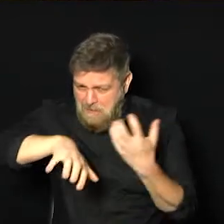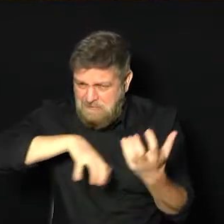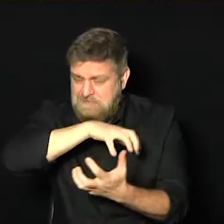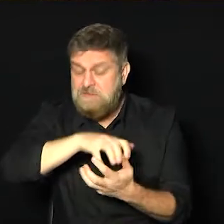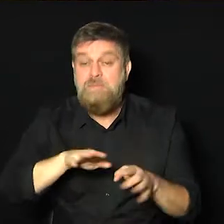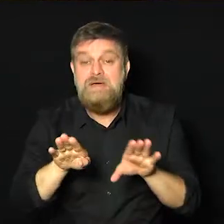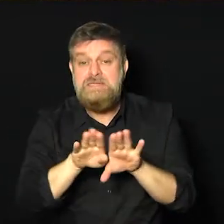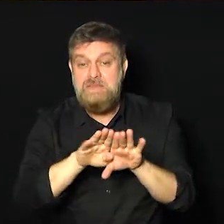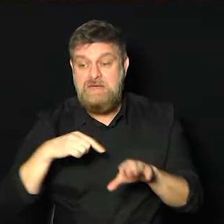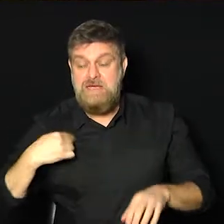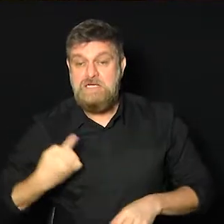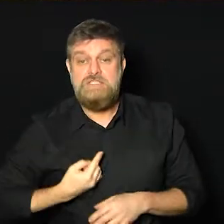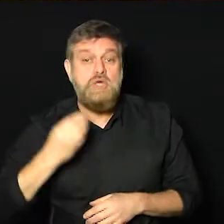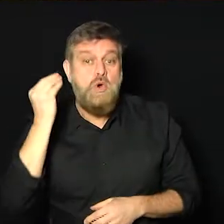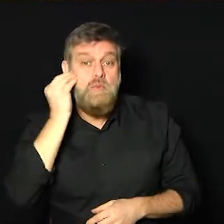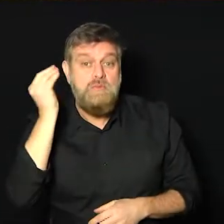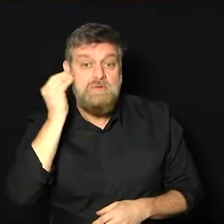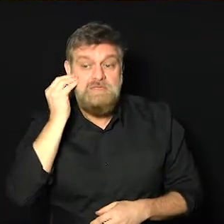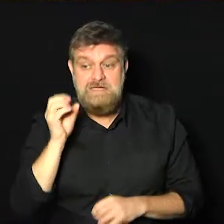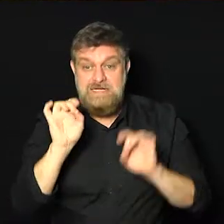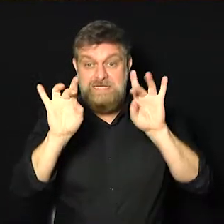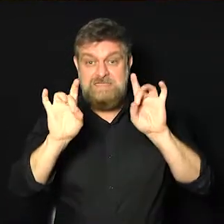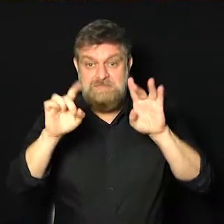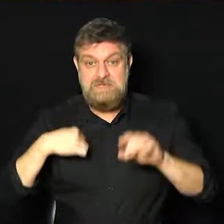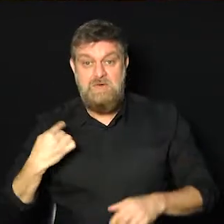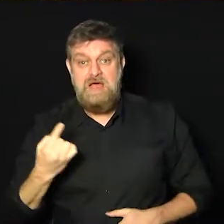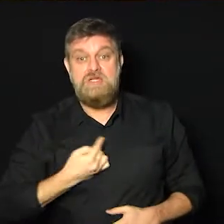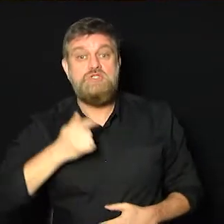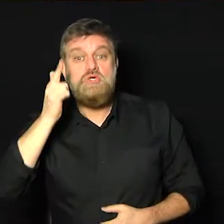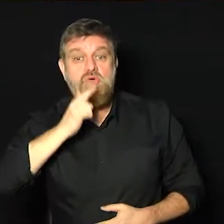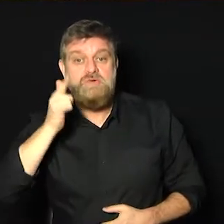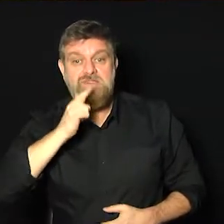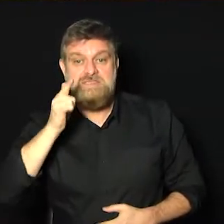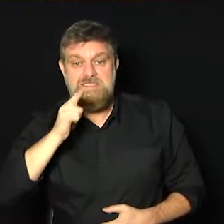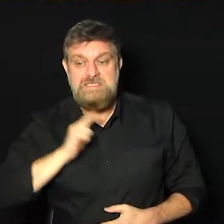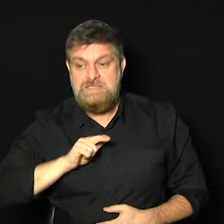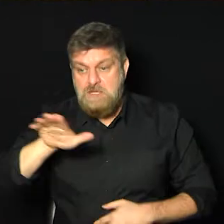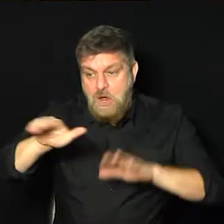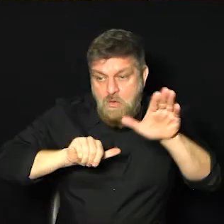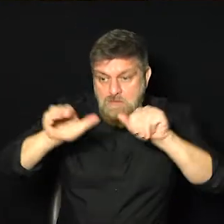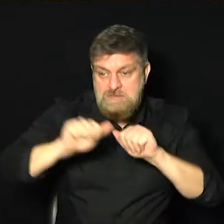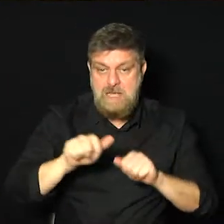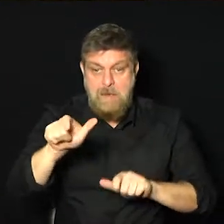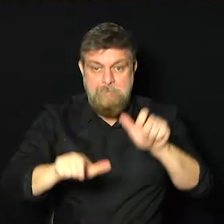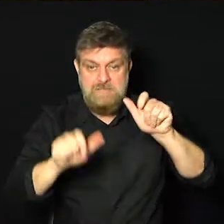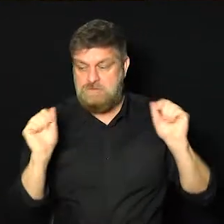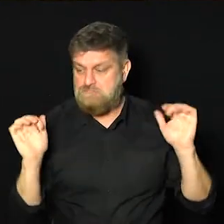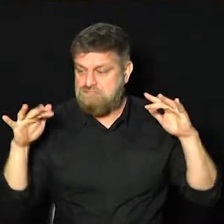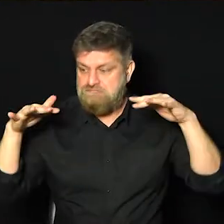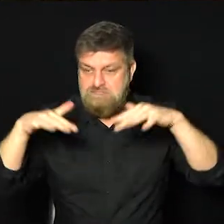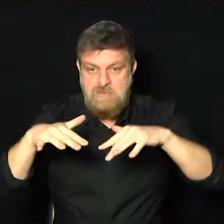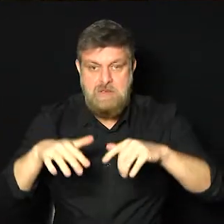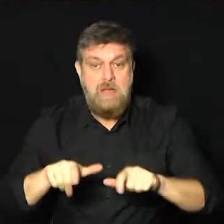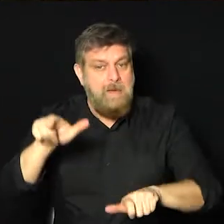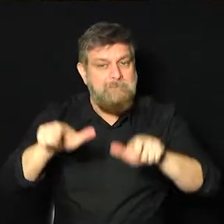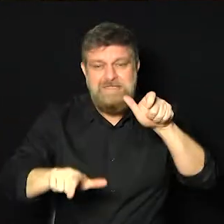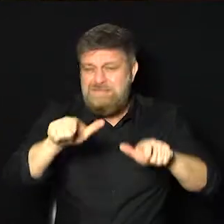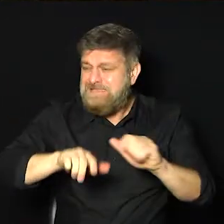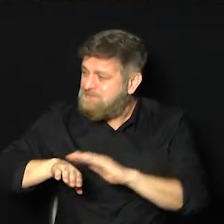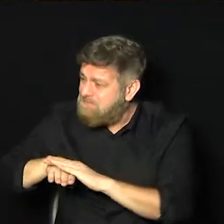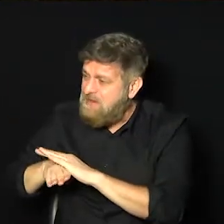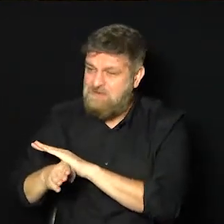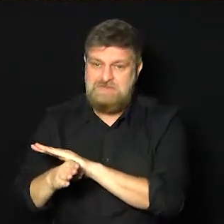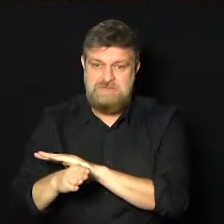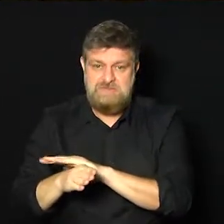ela também ofereceu uma oportunidade muito grande para que acessássemos um novo público que não vinha ou que não estava acostumado